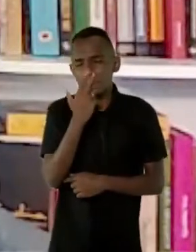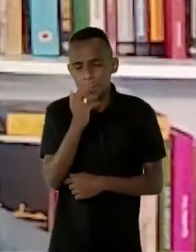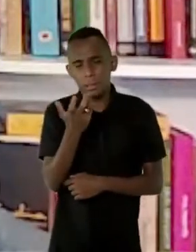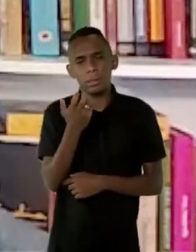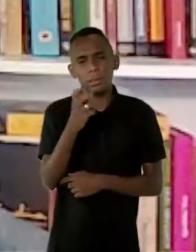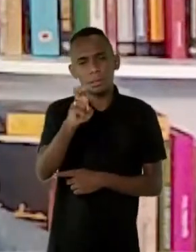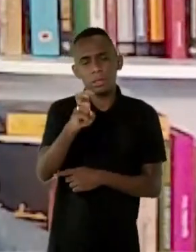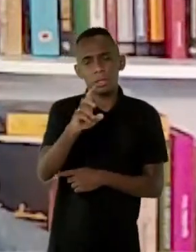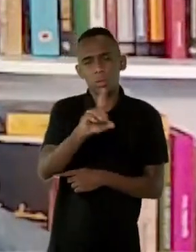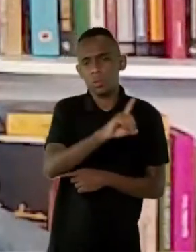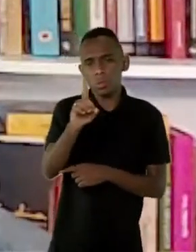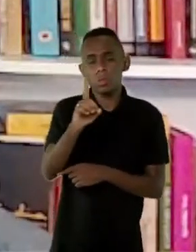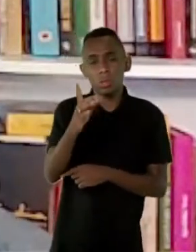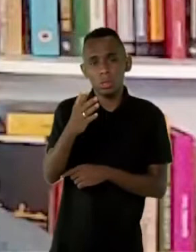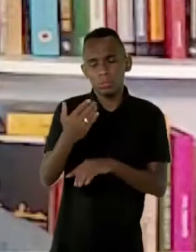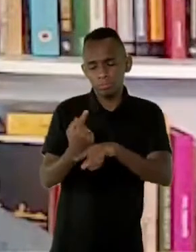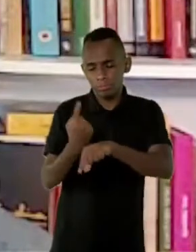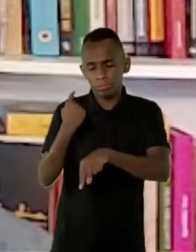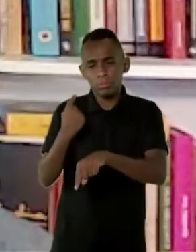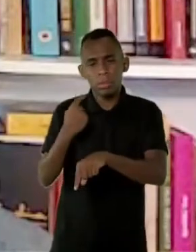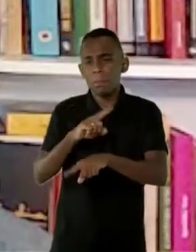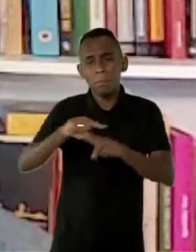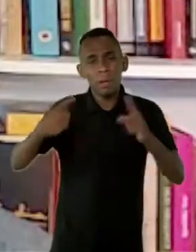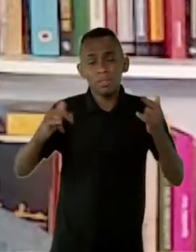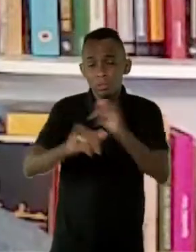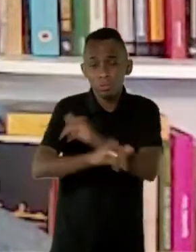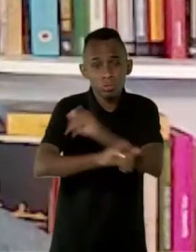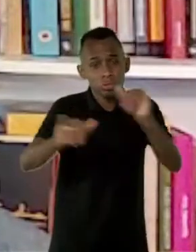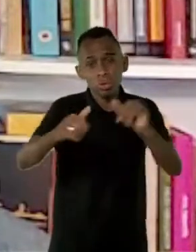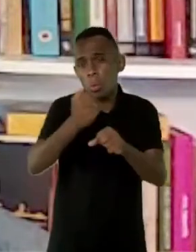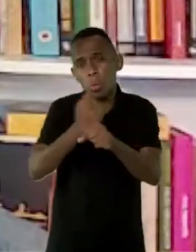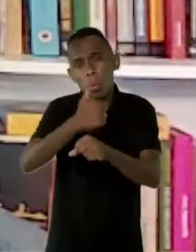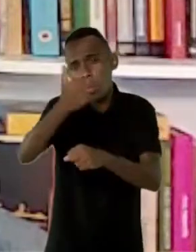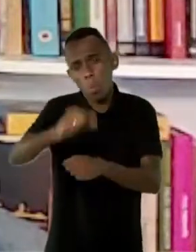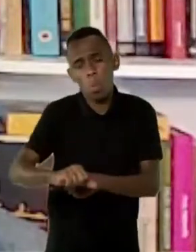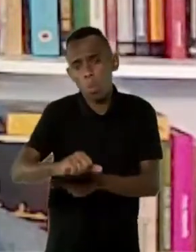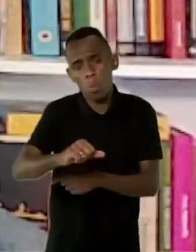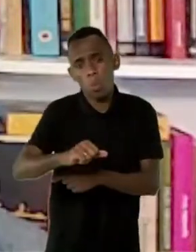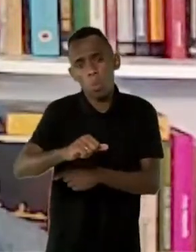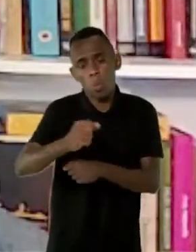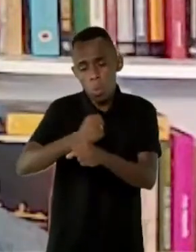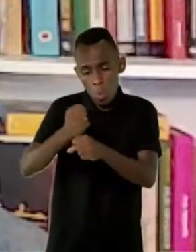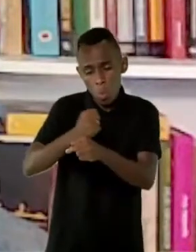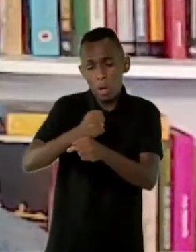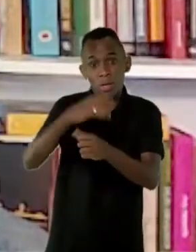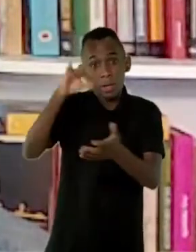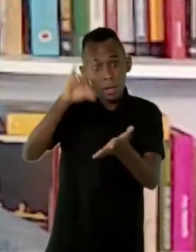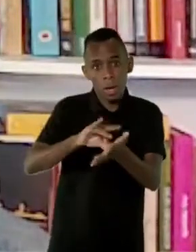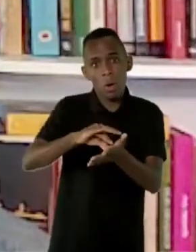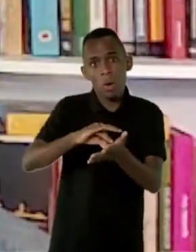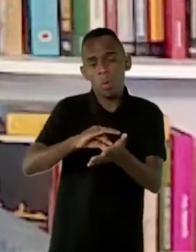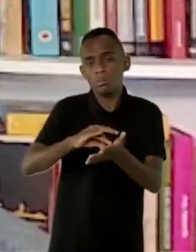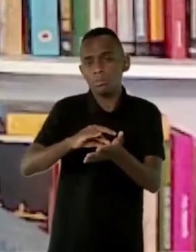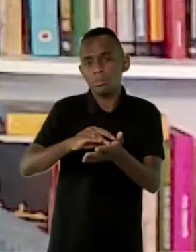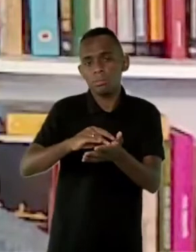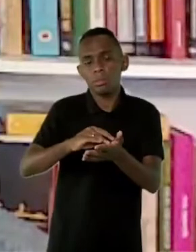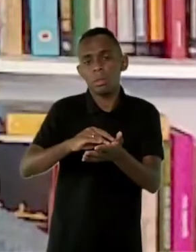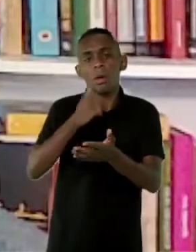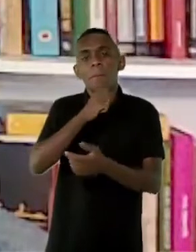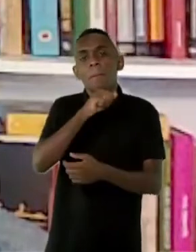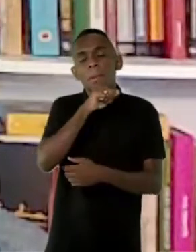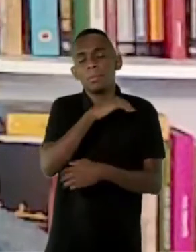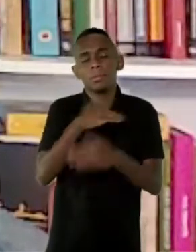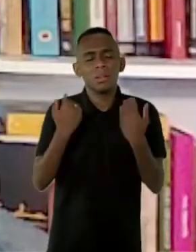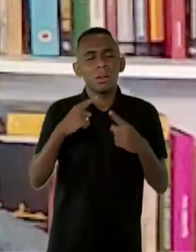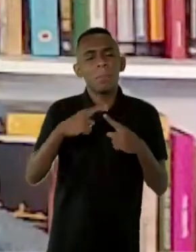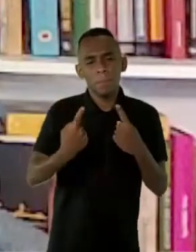da morte da mãe. Mas ela não diz quando é que o ano que a mãe morreu, nada disso. Mas assim, a Carolina, ela ficou de costa para